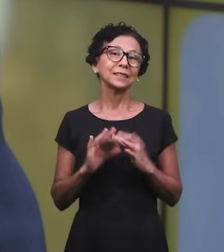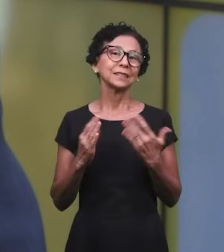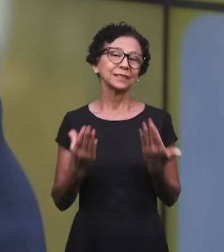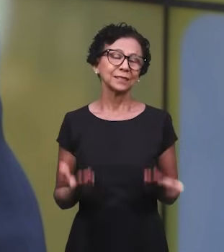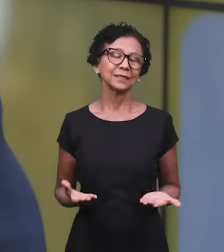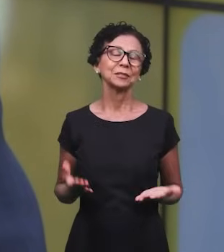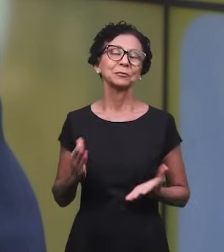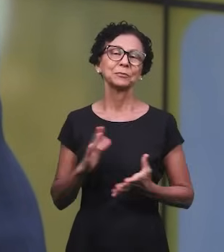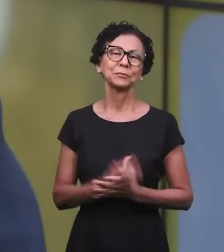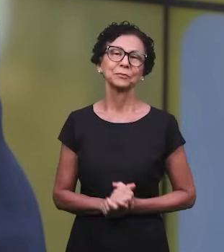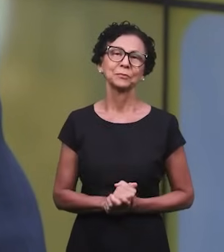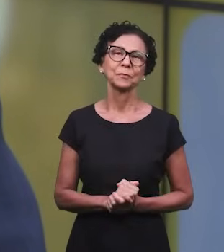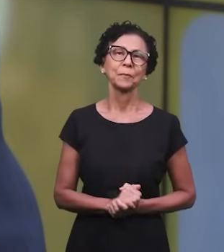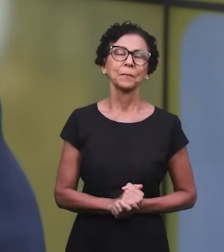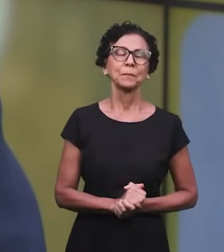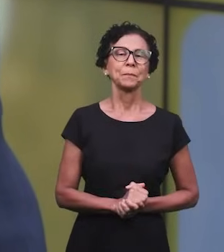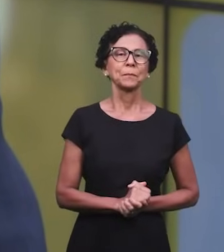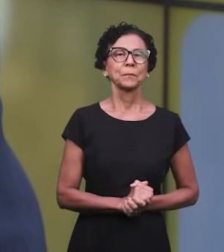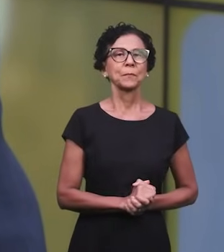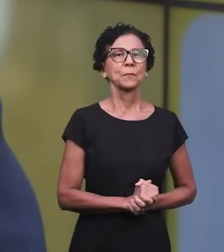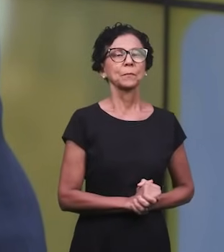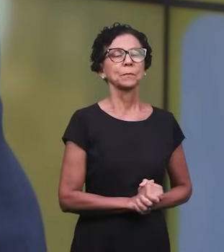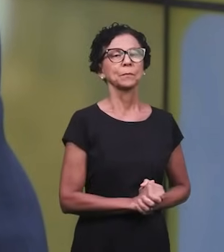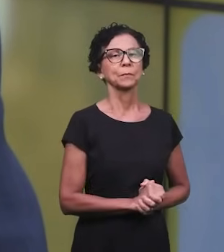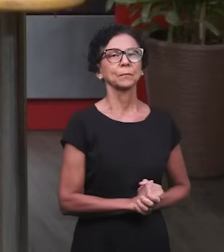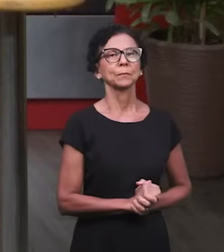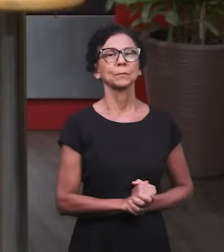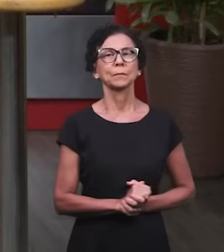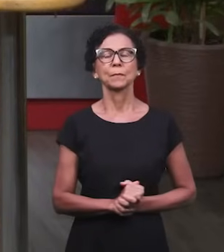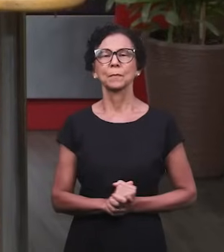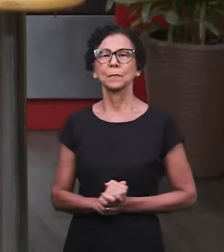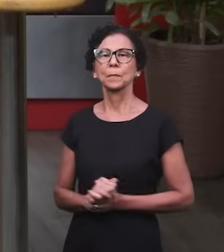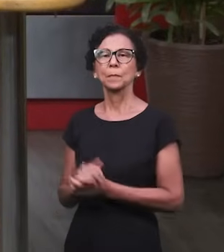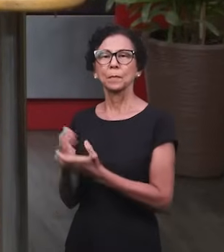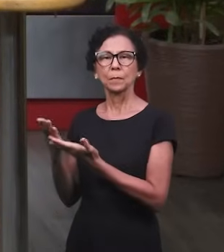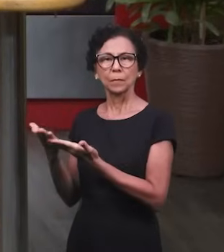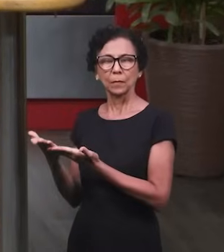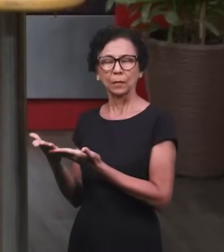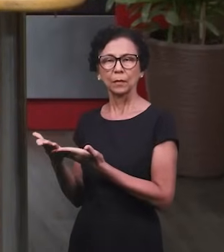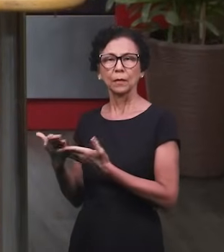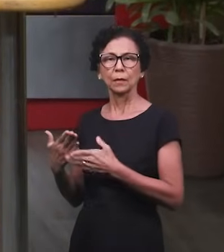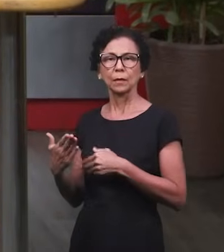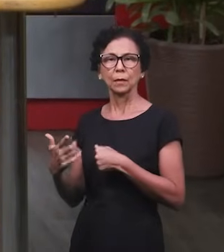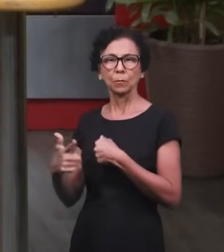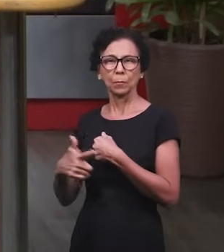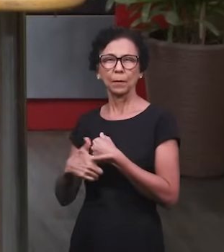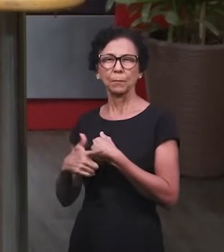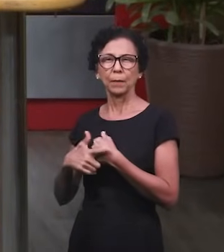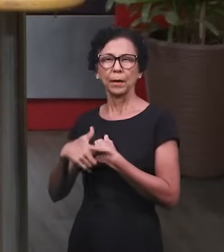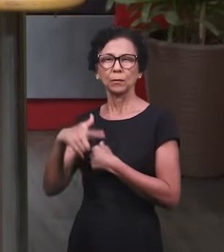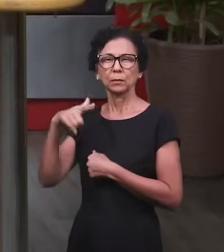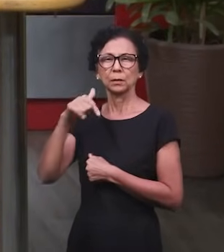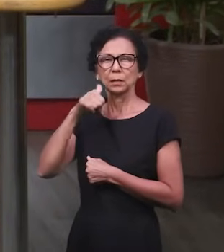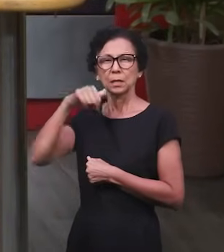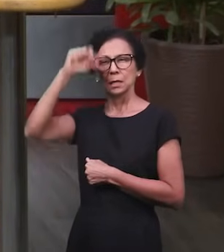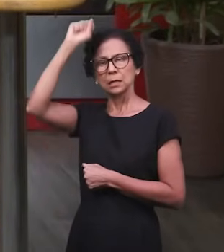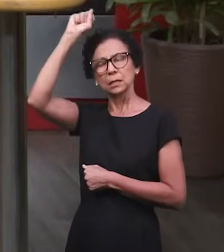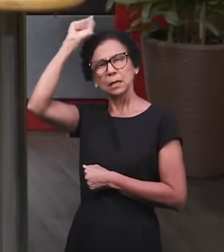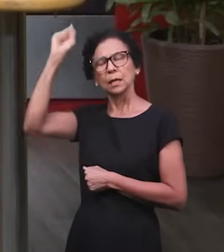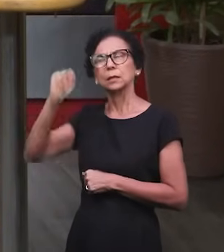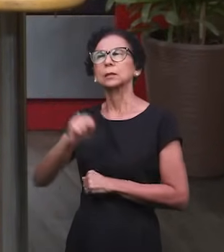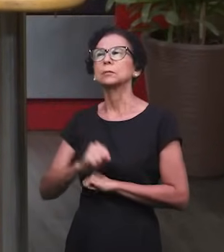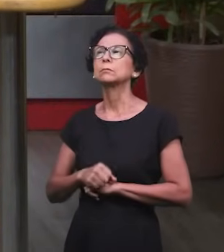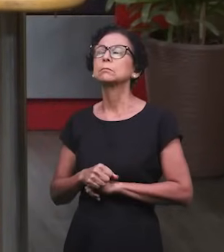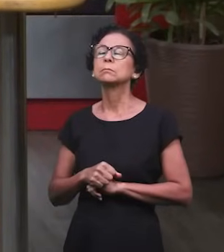fala aqui exatamente a questão de desse dessa posição que Sara sabia que Deus a chamou assim